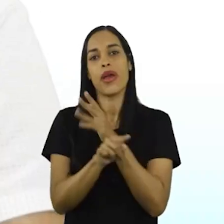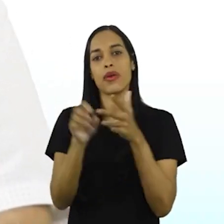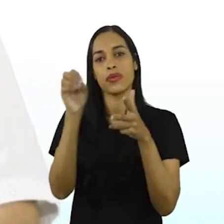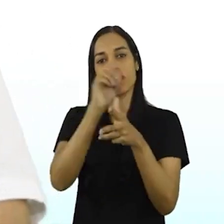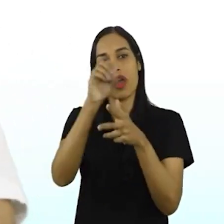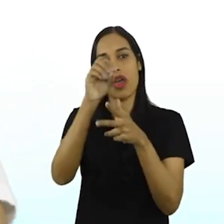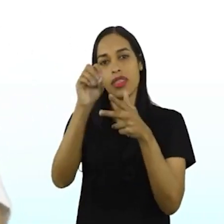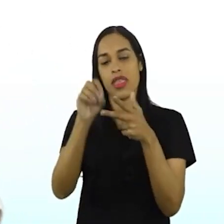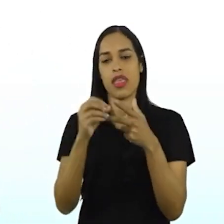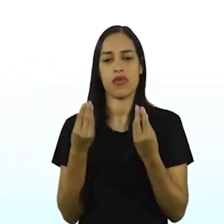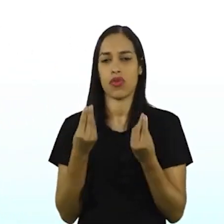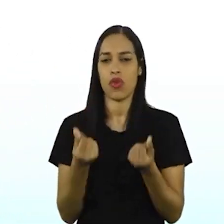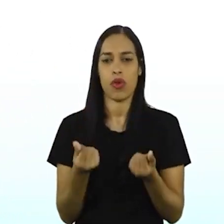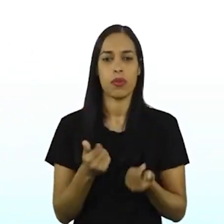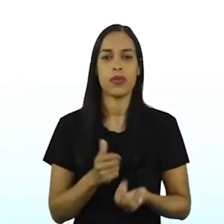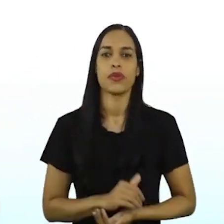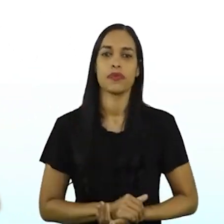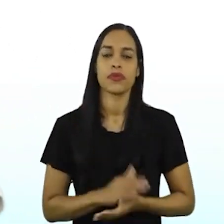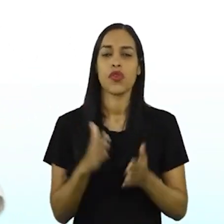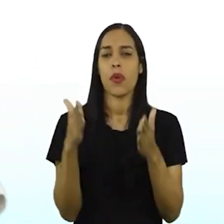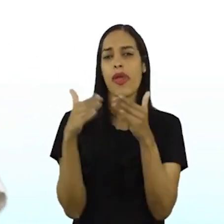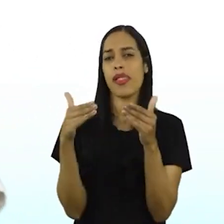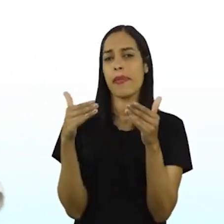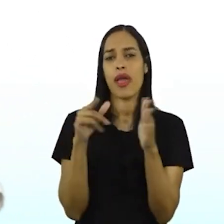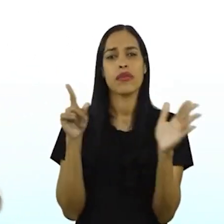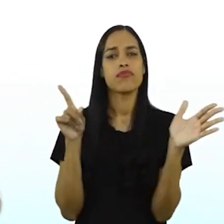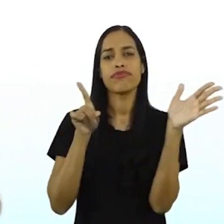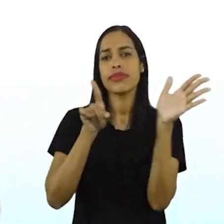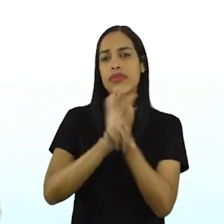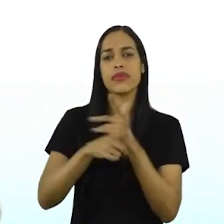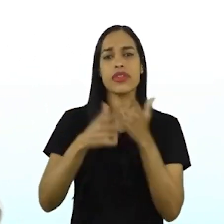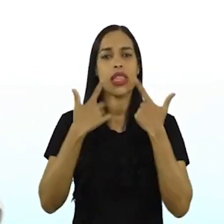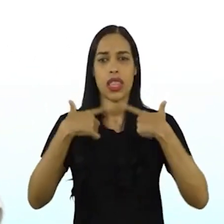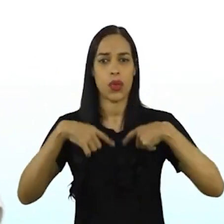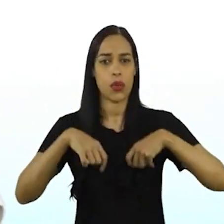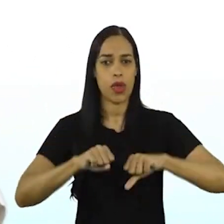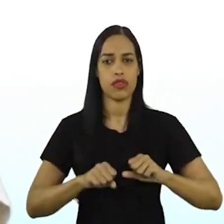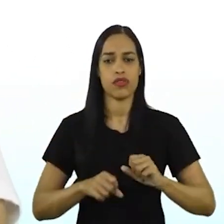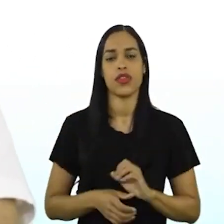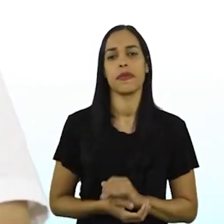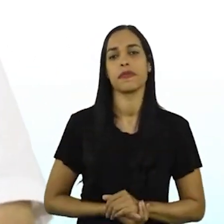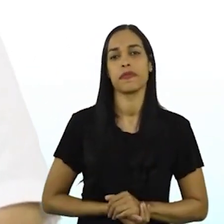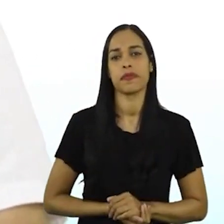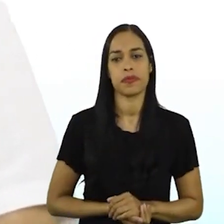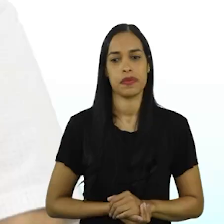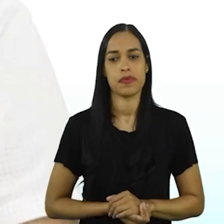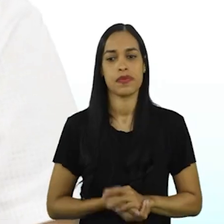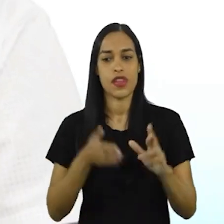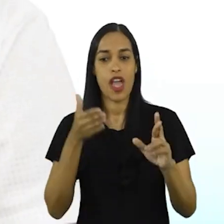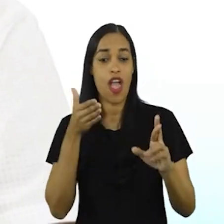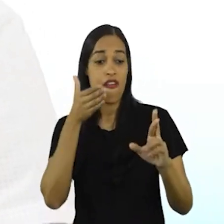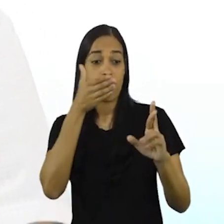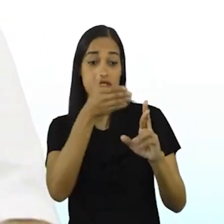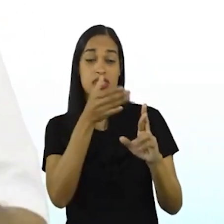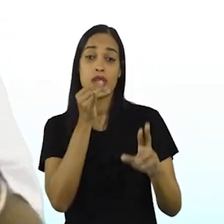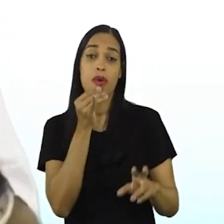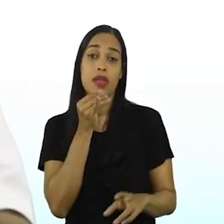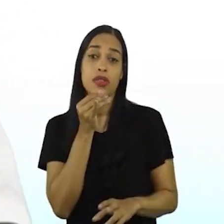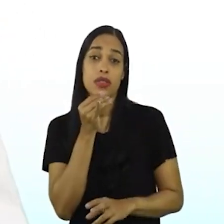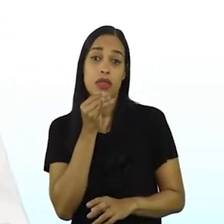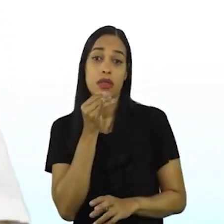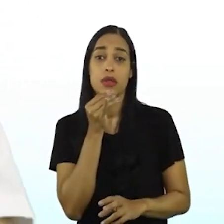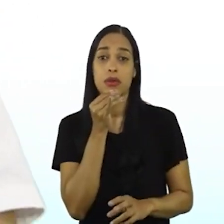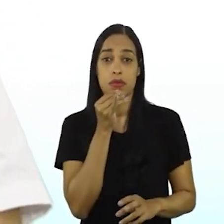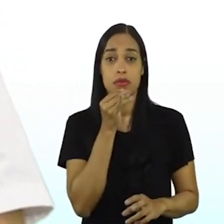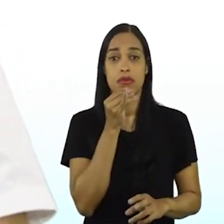do Enem, como é que ele pediu? Como é que ele pede uma questão que envolve aí funções da linguagem? Então, quando falamos da função referencial lá, eu coloquei um